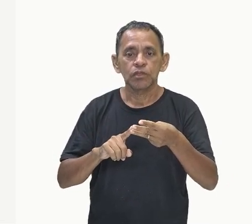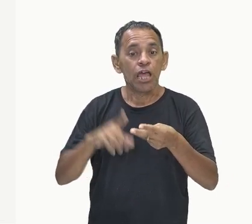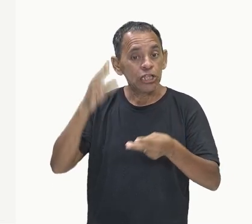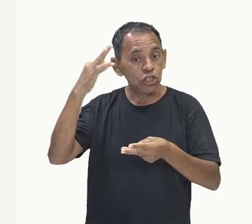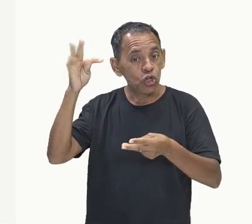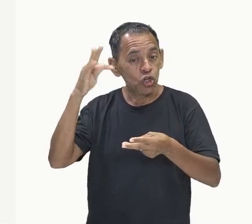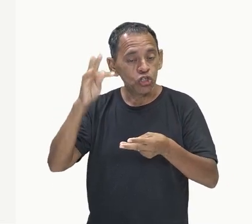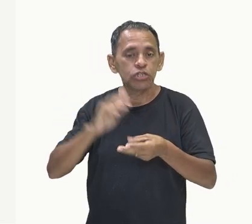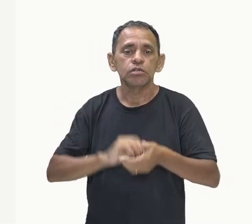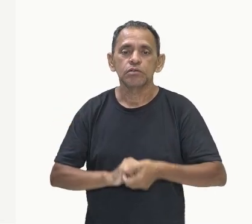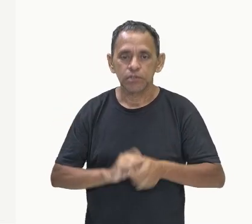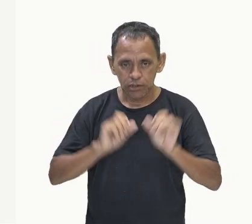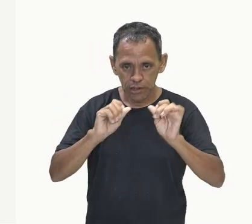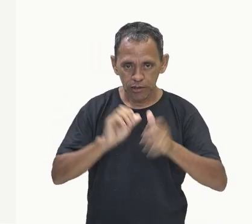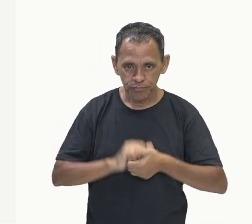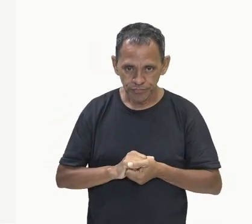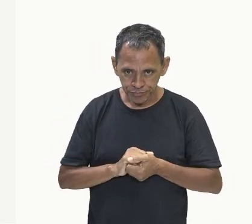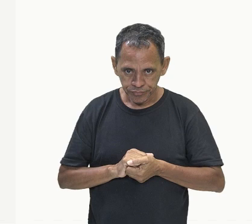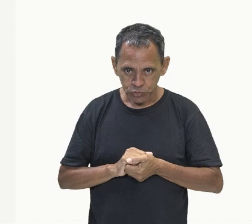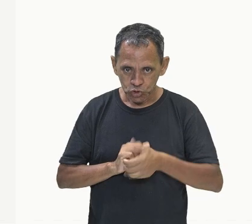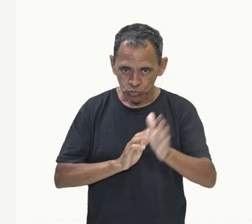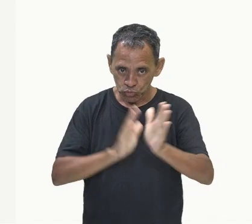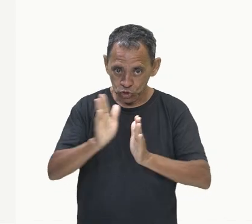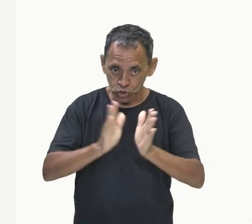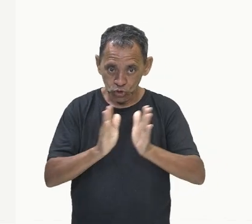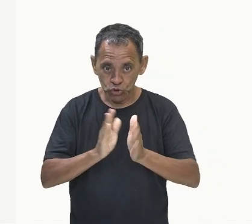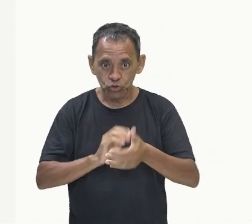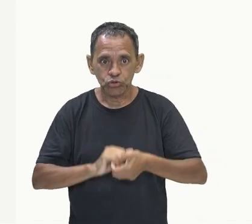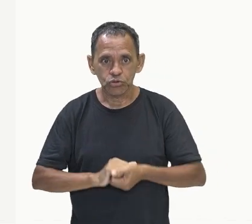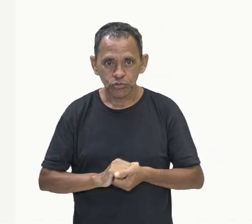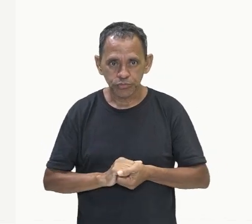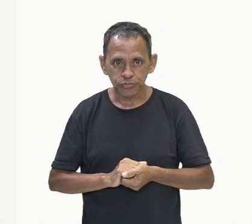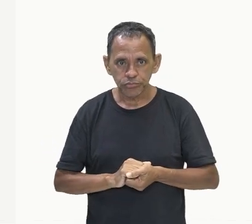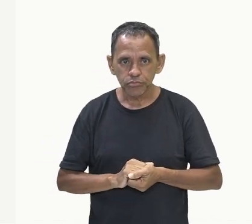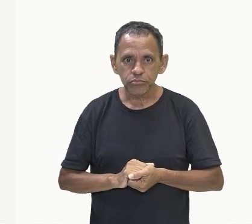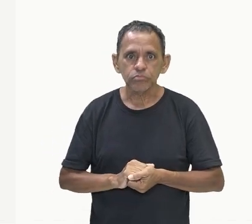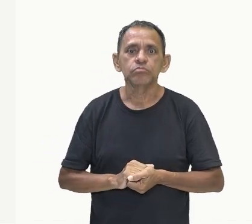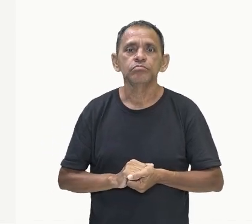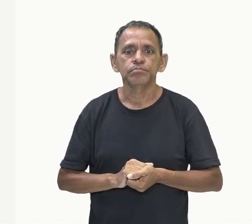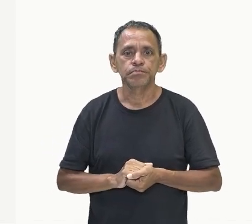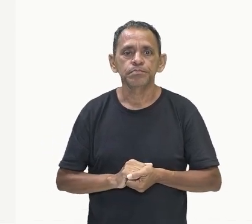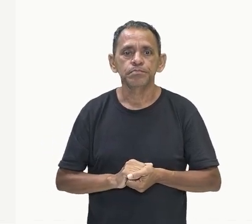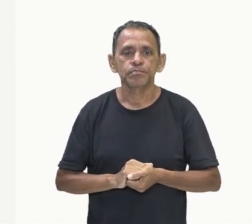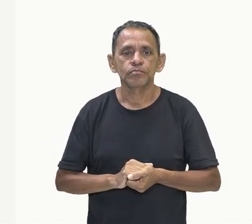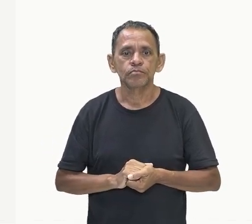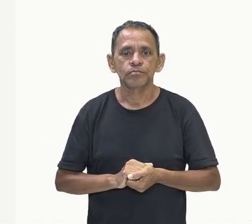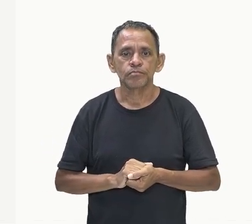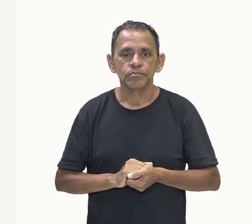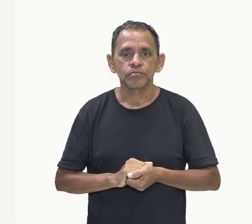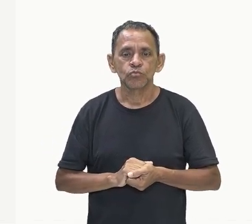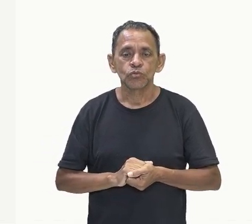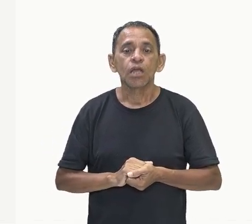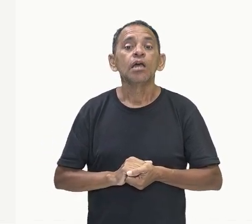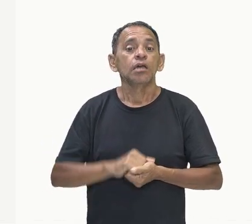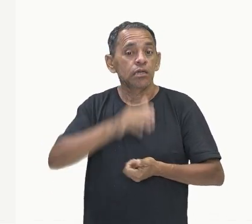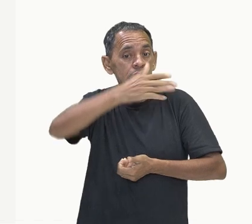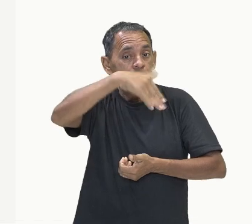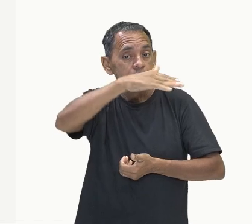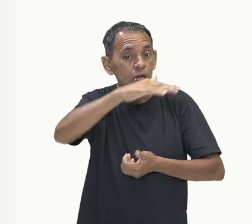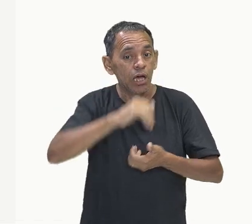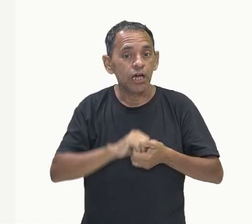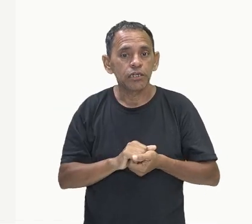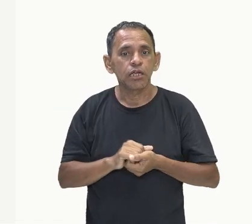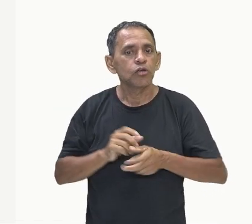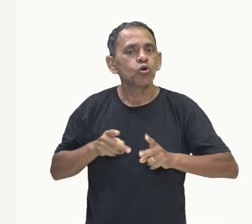dos quadrados dos períodos e o cubo de suas distâncias médias do Sol é igual a uma constante K e é igual